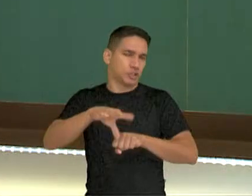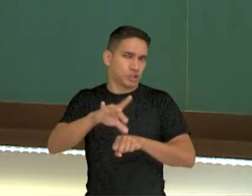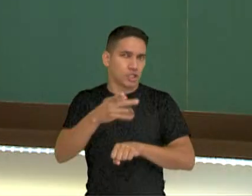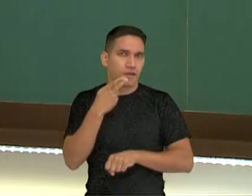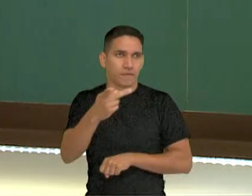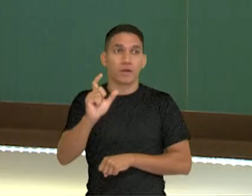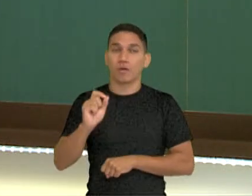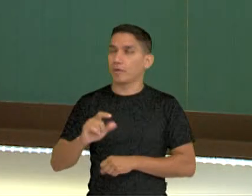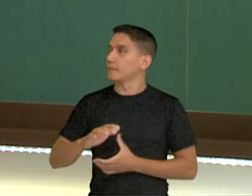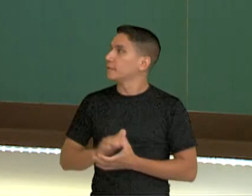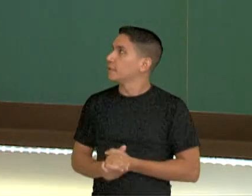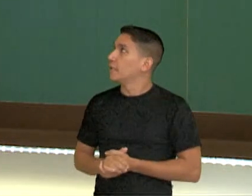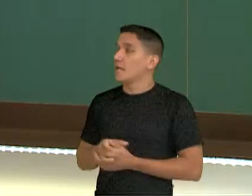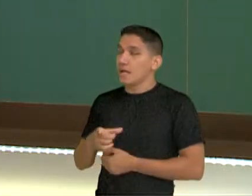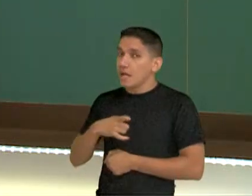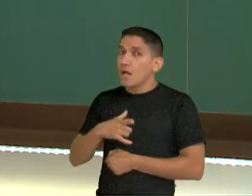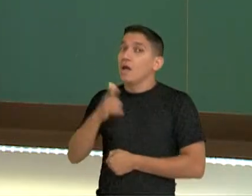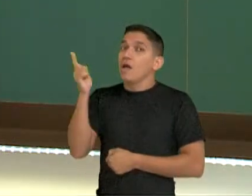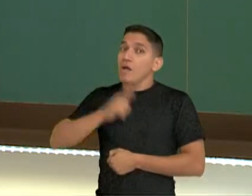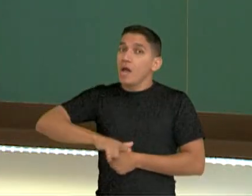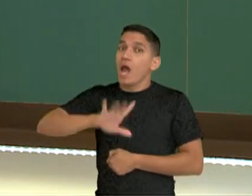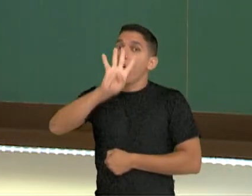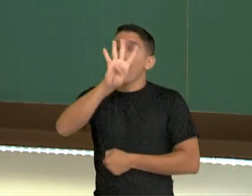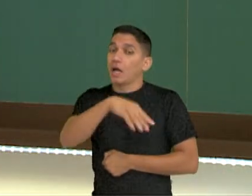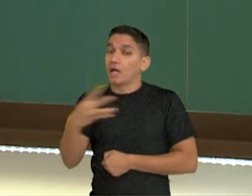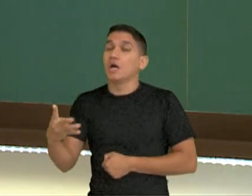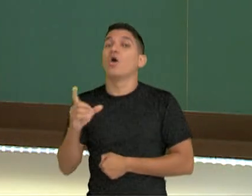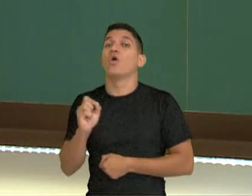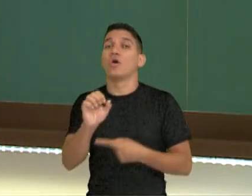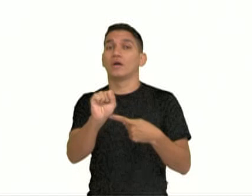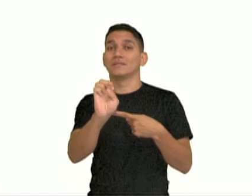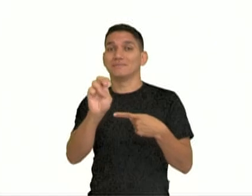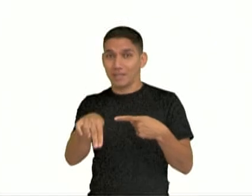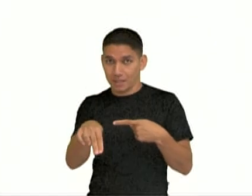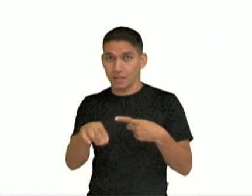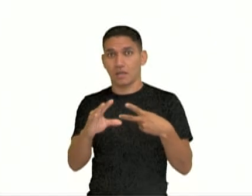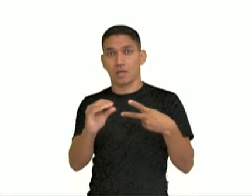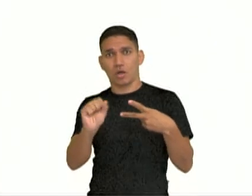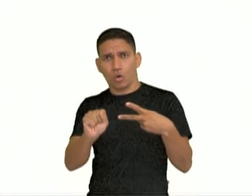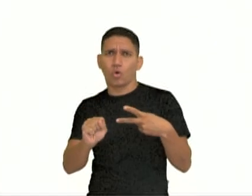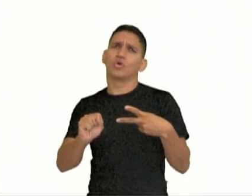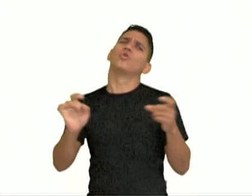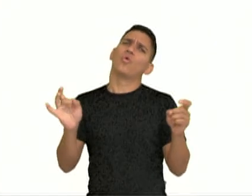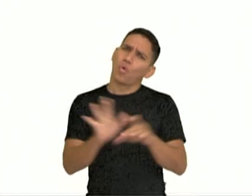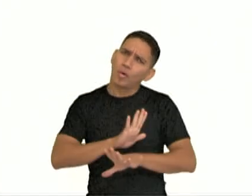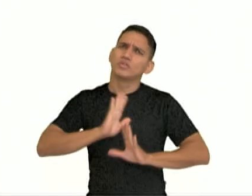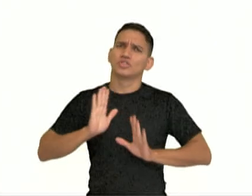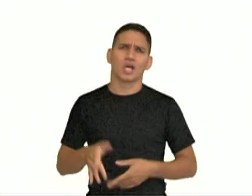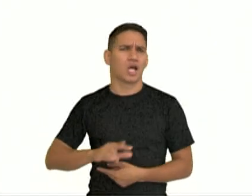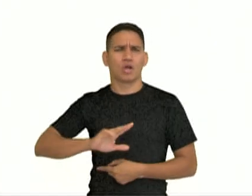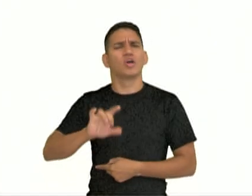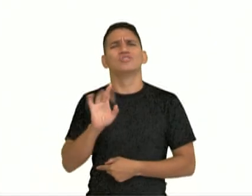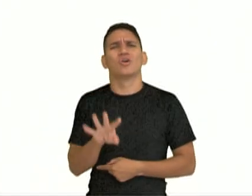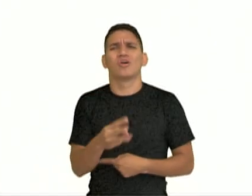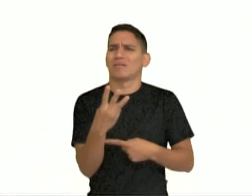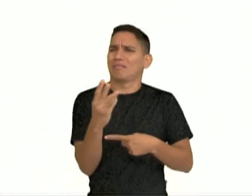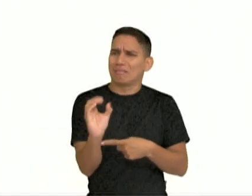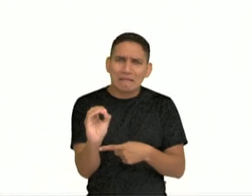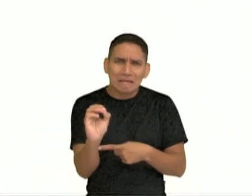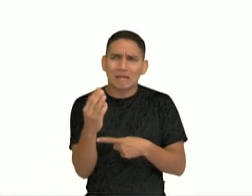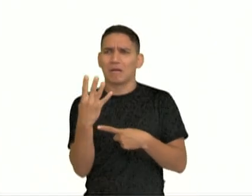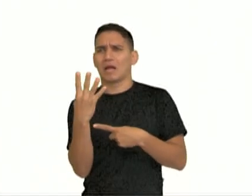para que vocês tenham a tabelinha de seno e cosseno completa. Não fica só com 30, 45 e 60, muito pouco,